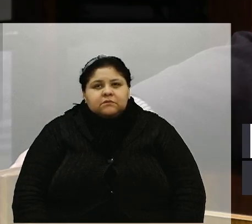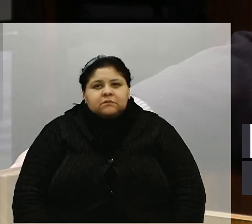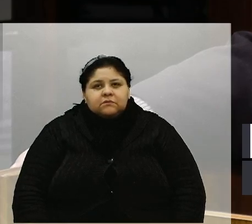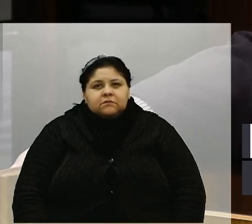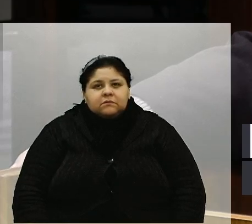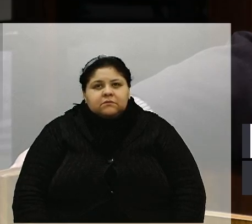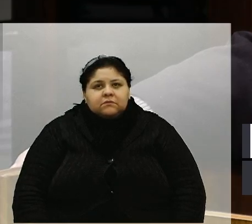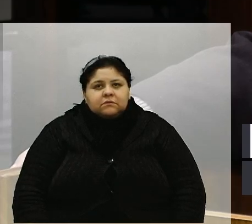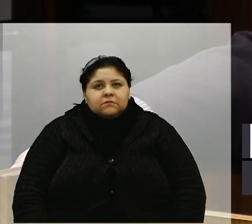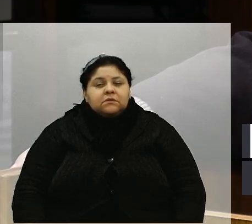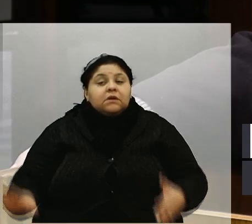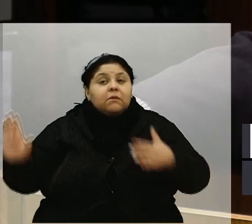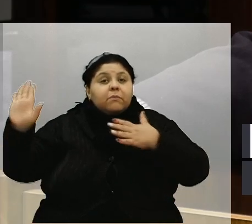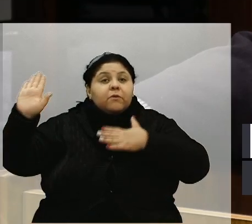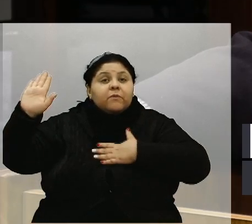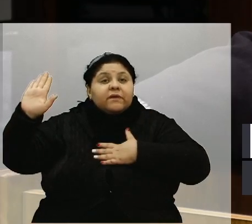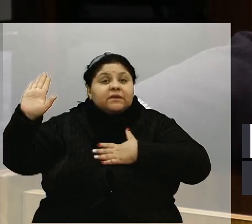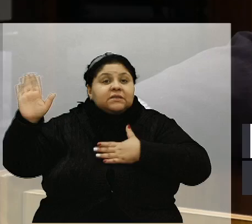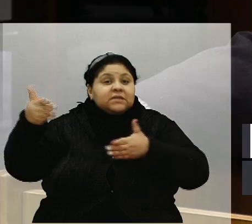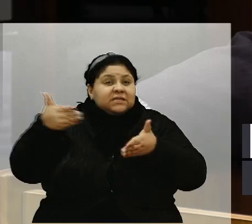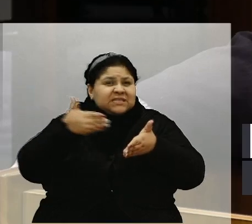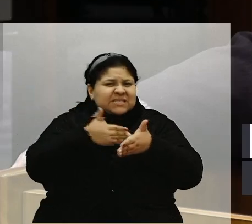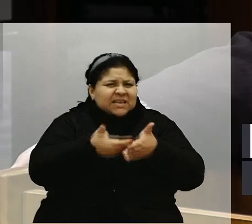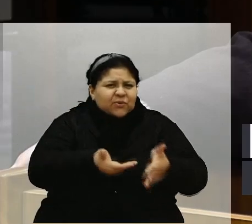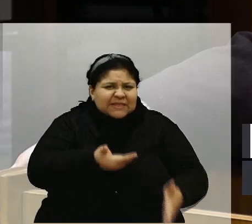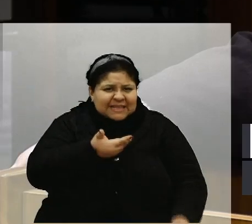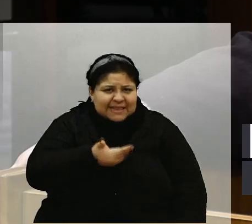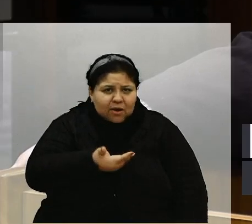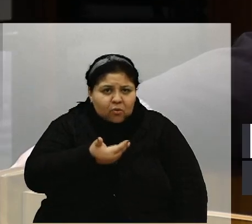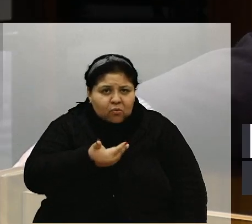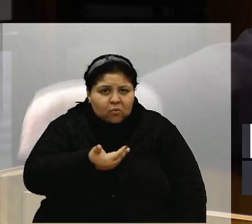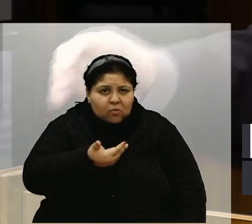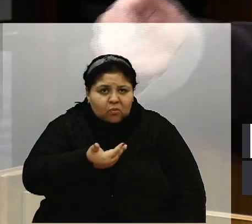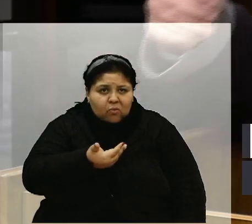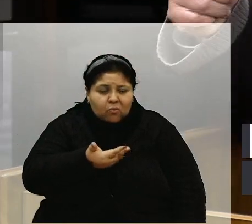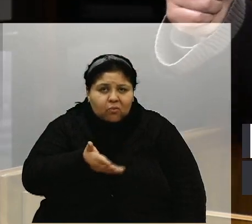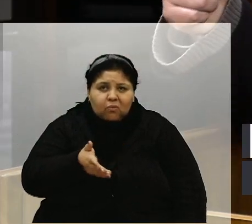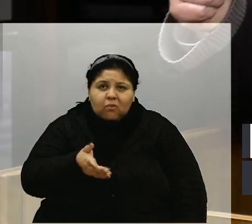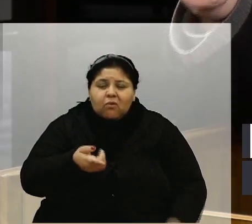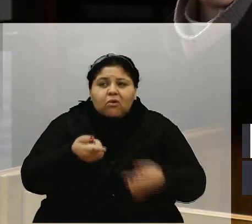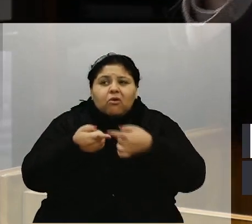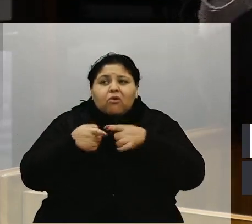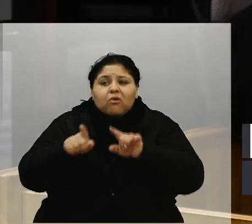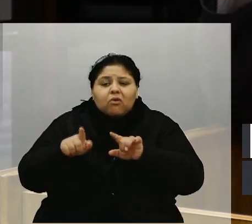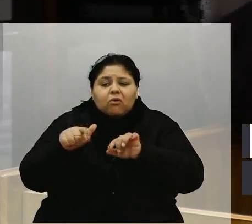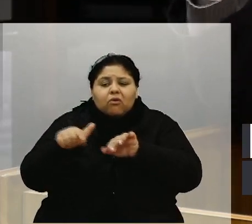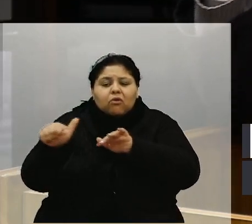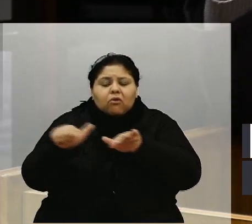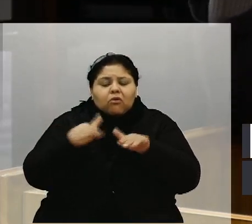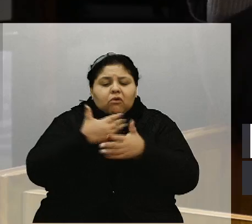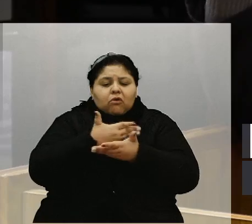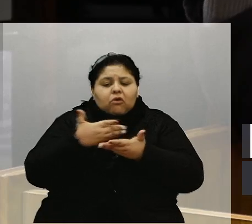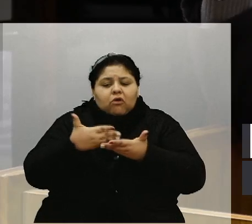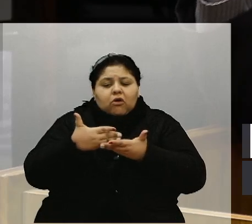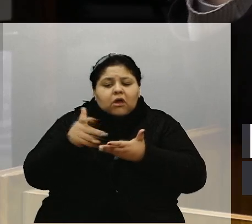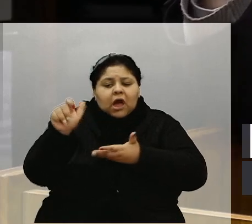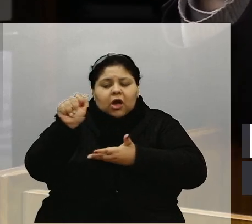E a promessa é até o Natal. Mas então, essa semana começa